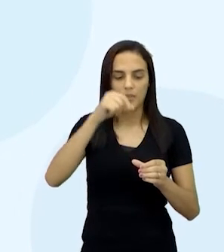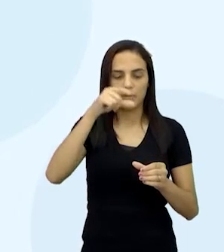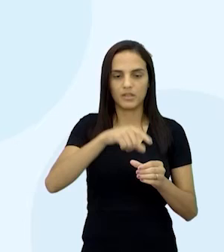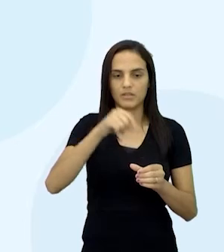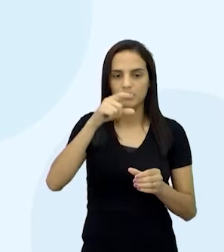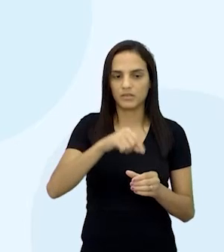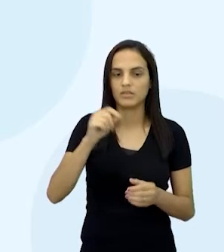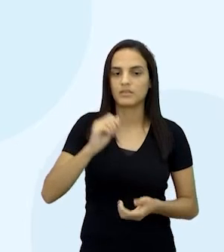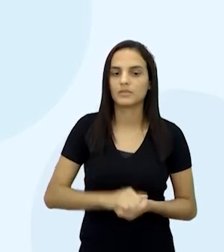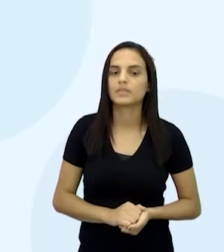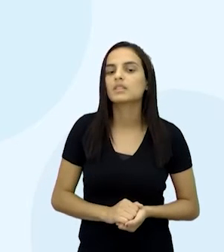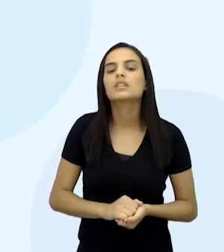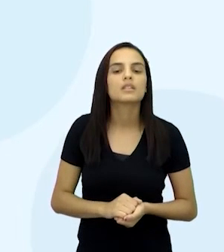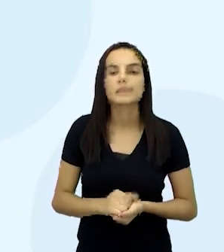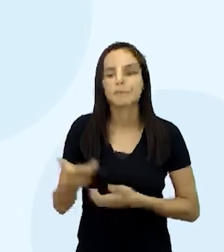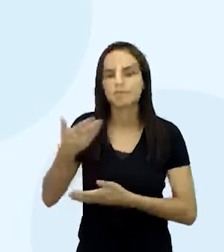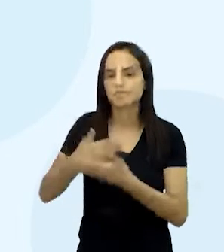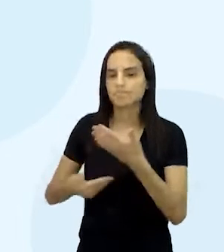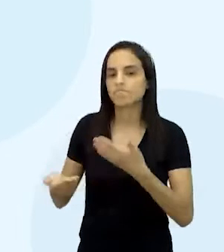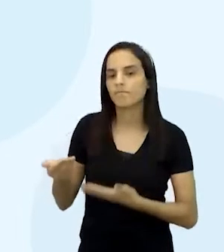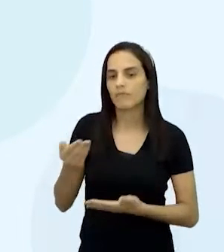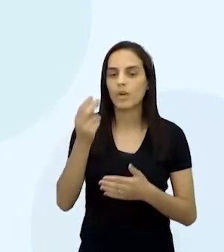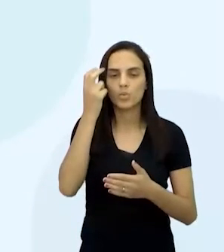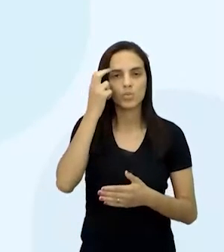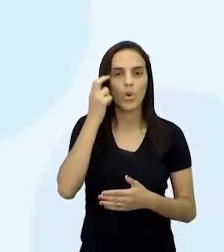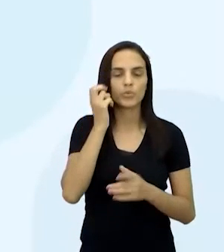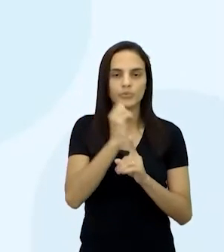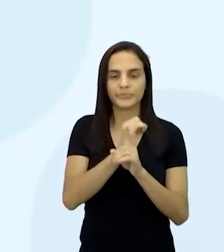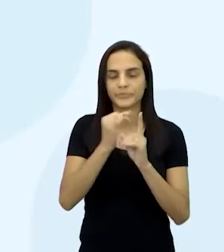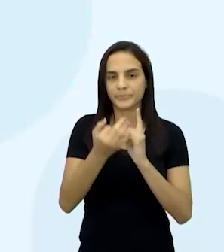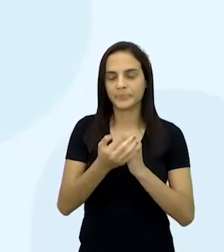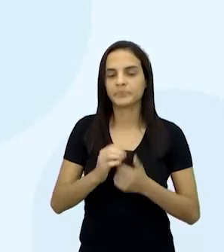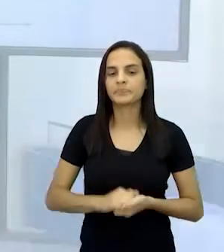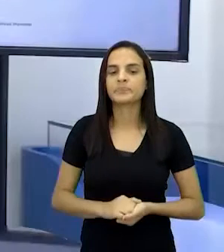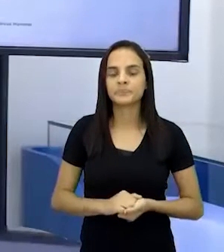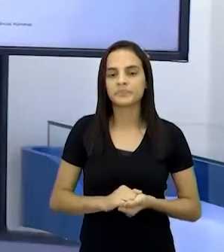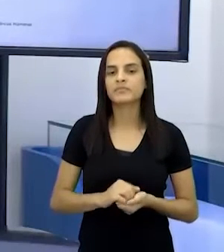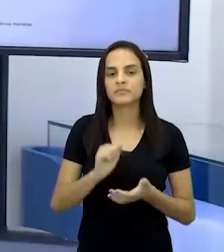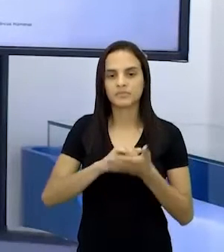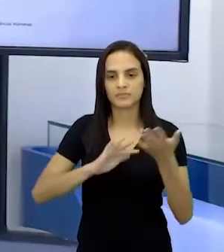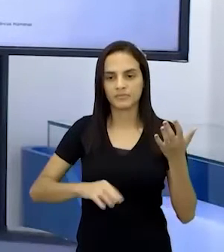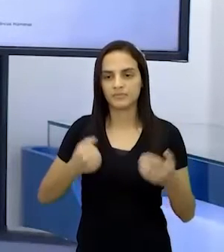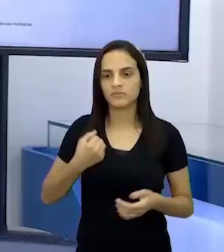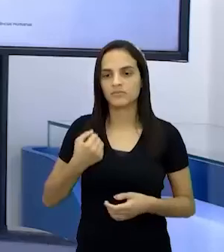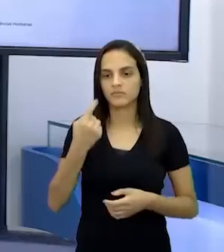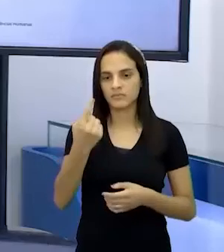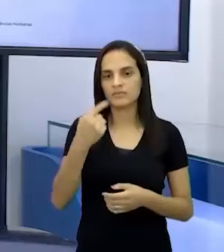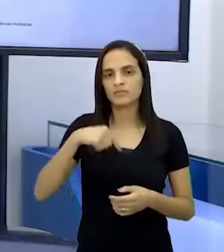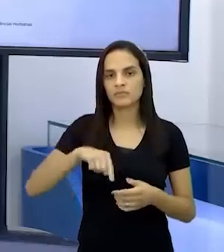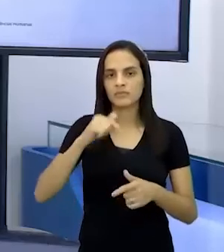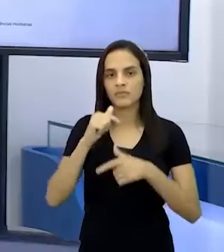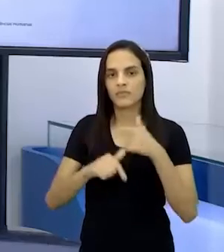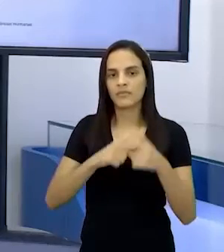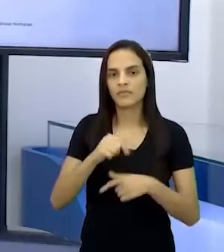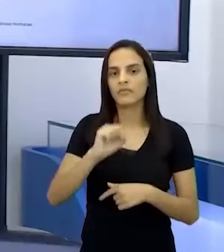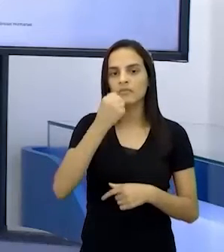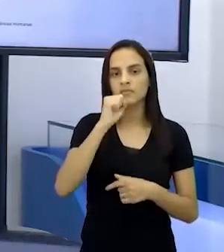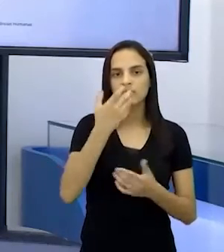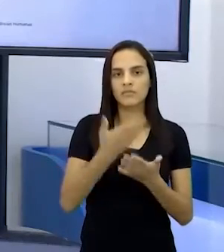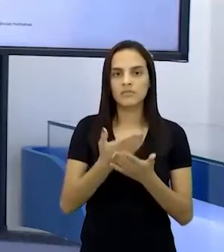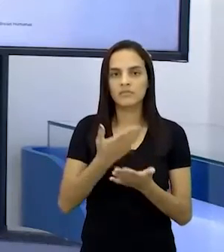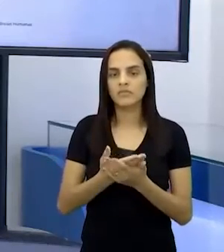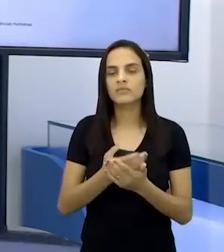empreendedorismo e mediação e intervenção sociocultural. Nessa atividade número 1, que nós iremos trabalhar durante 8